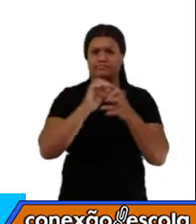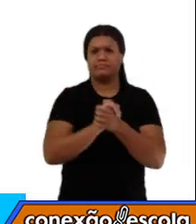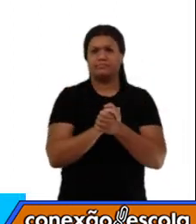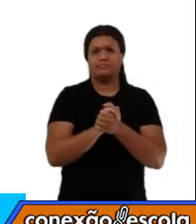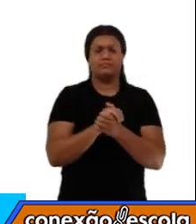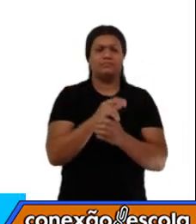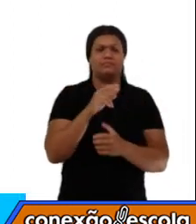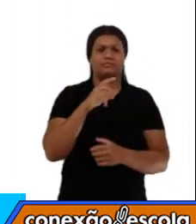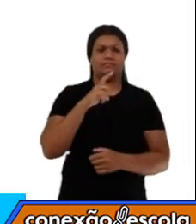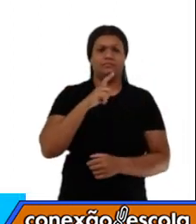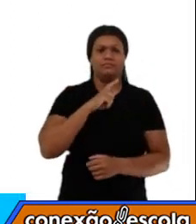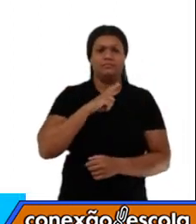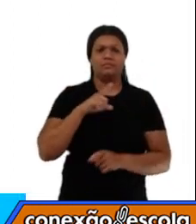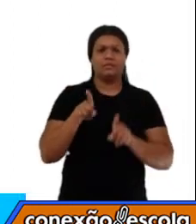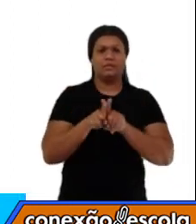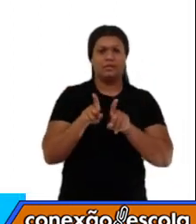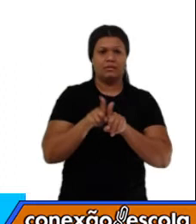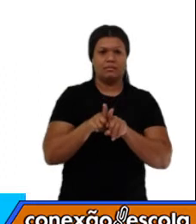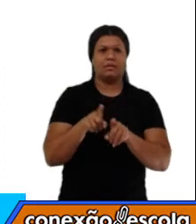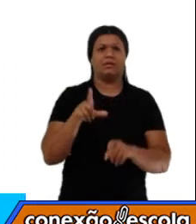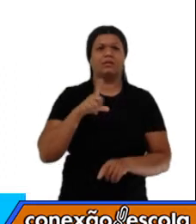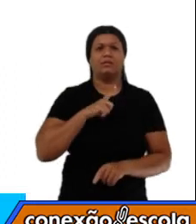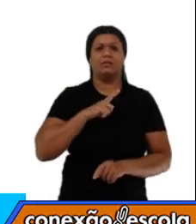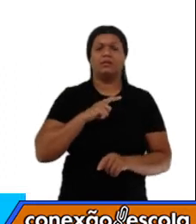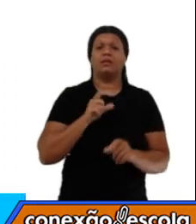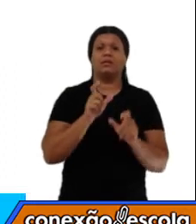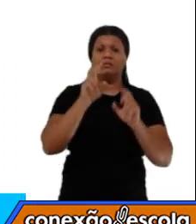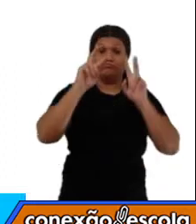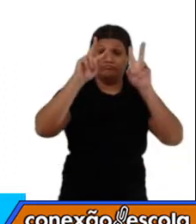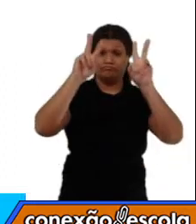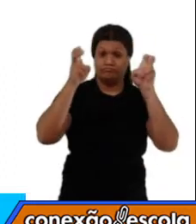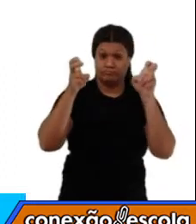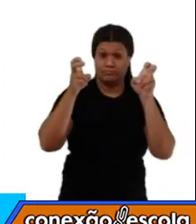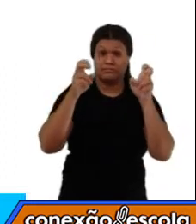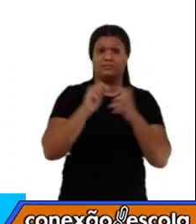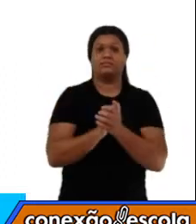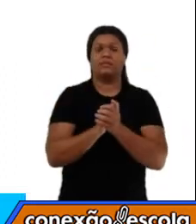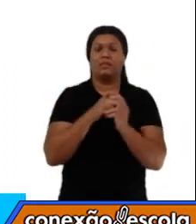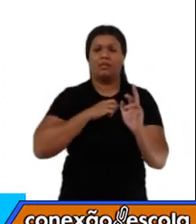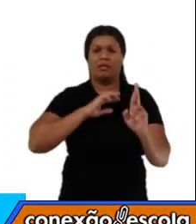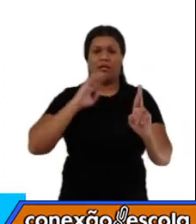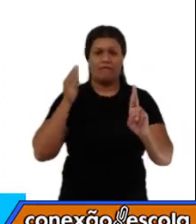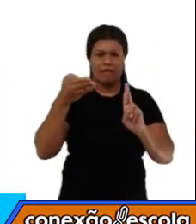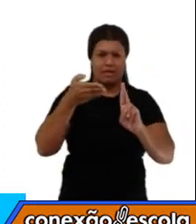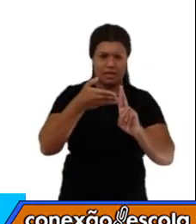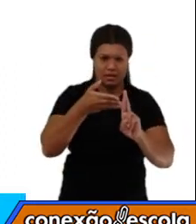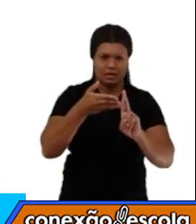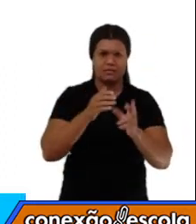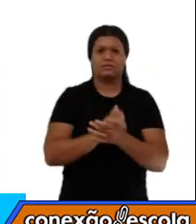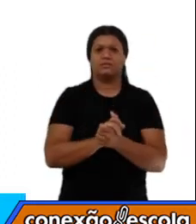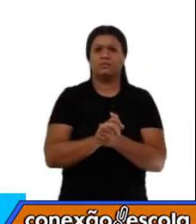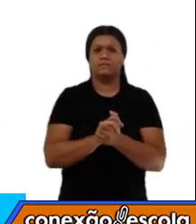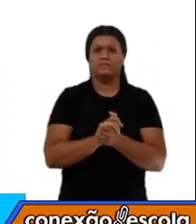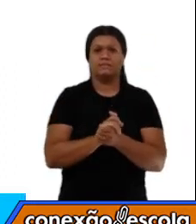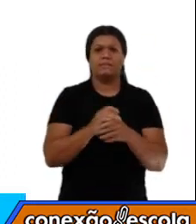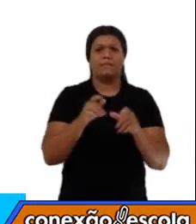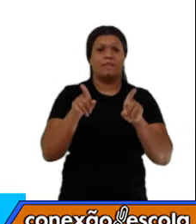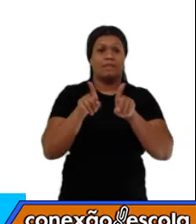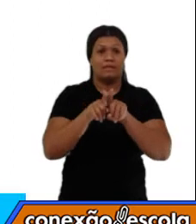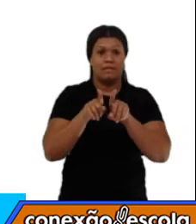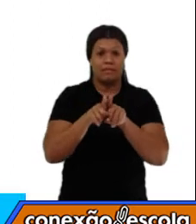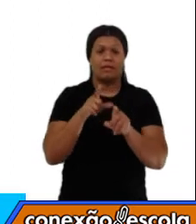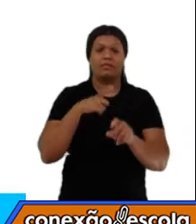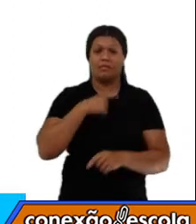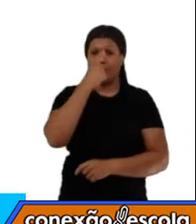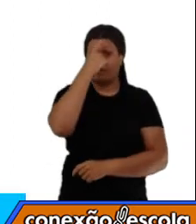tenho subtítulos, que em inglês são os subtitles, eu tenho as referências, que em inglês são as references, eu